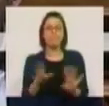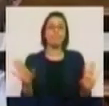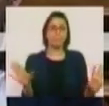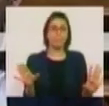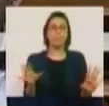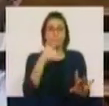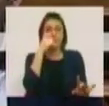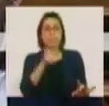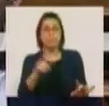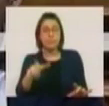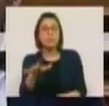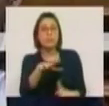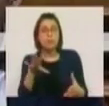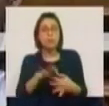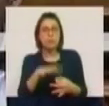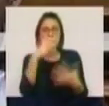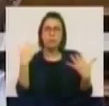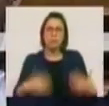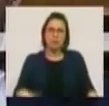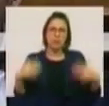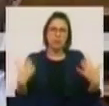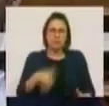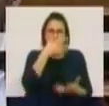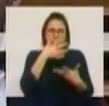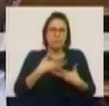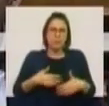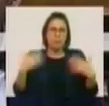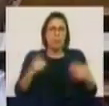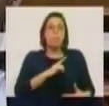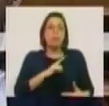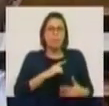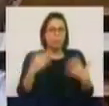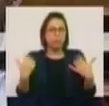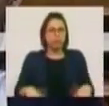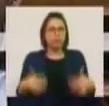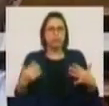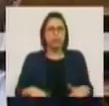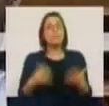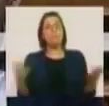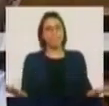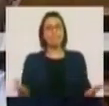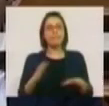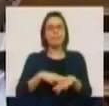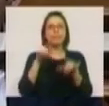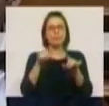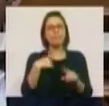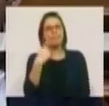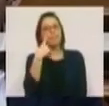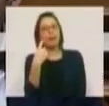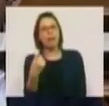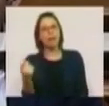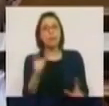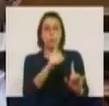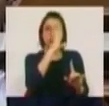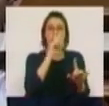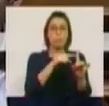mais cidadãos que estão em situações dramáticas do ponto de vista pessoal. E é por isso, porque reconhecemos que cabe